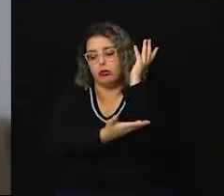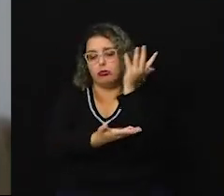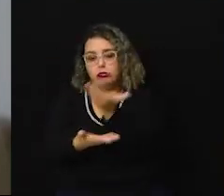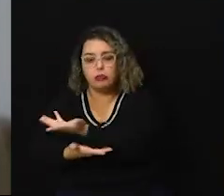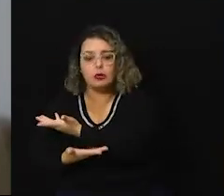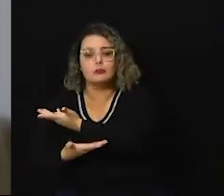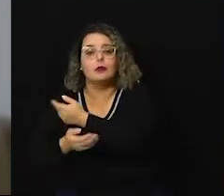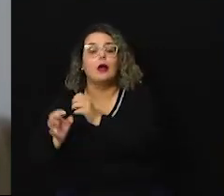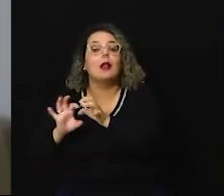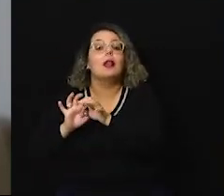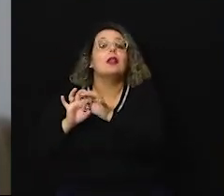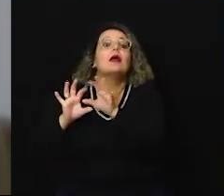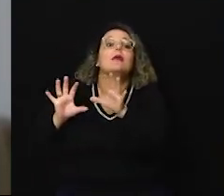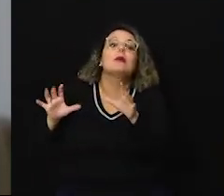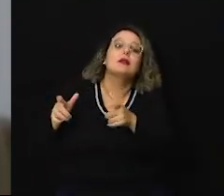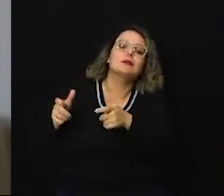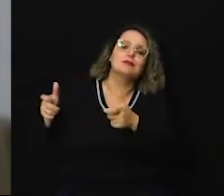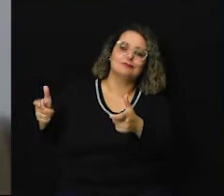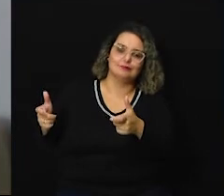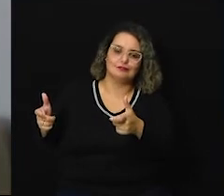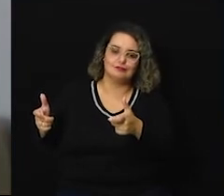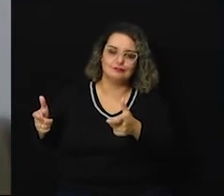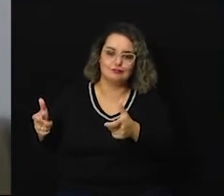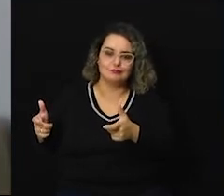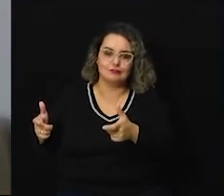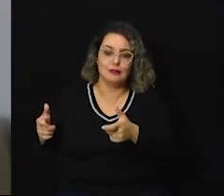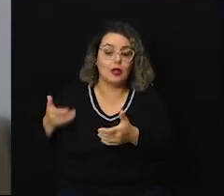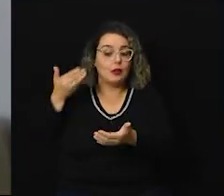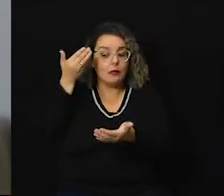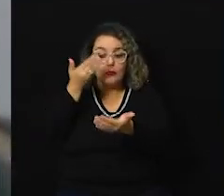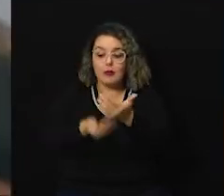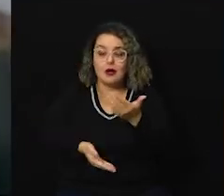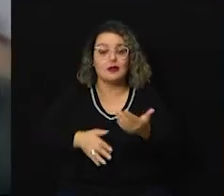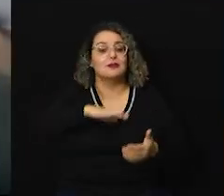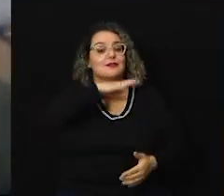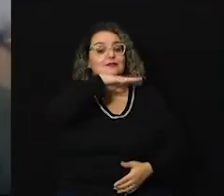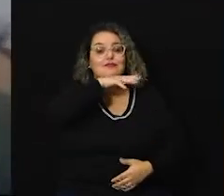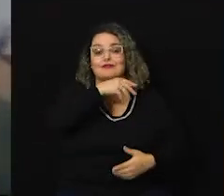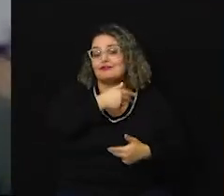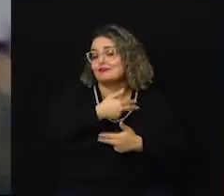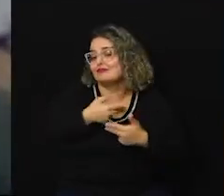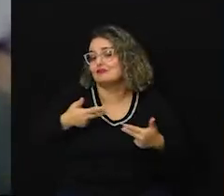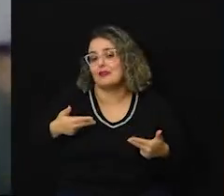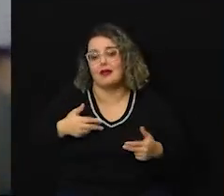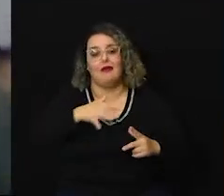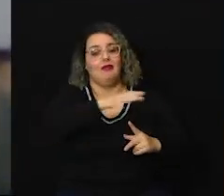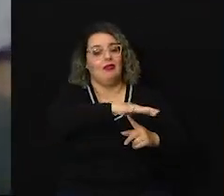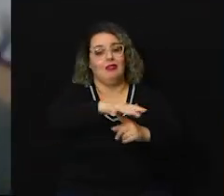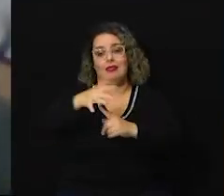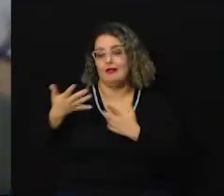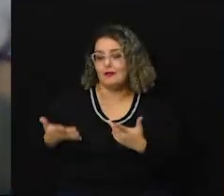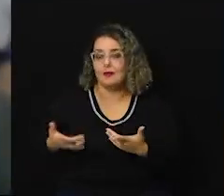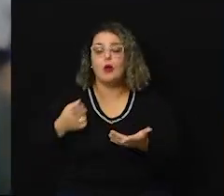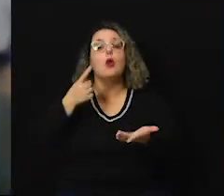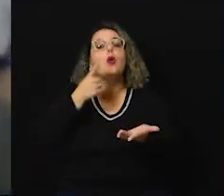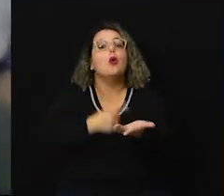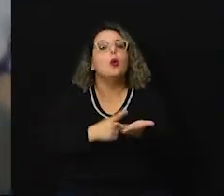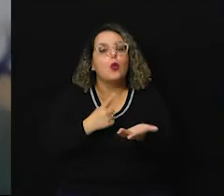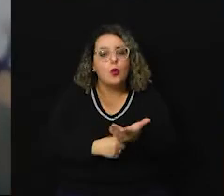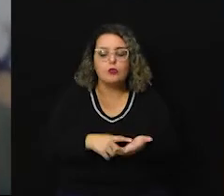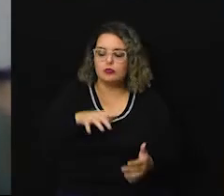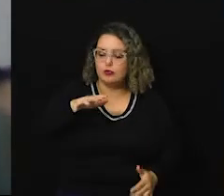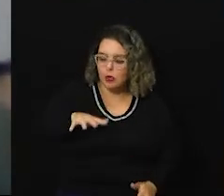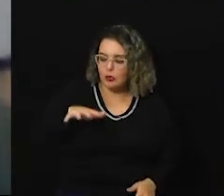cerrado muito grande o impacto em perda de biodiversidade Então o que a gente precisa no cerrado são compromissos